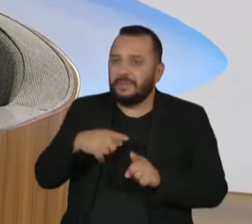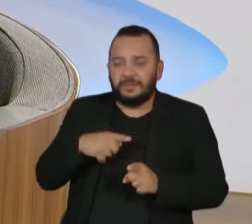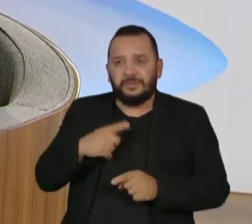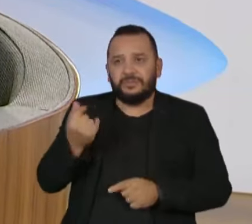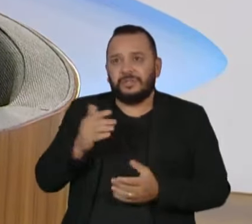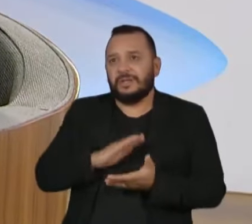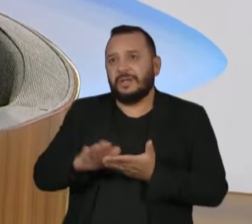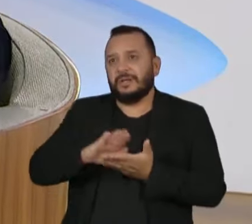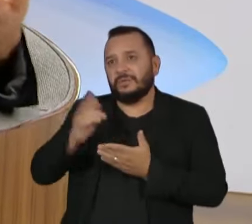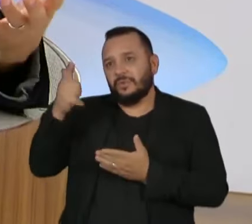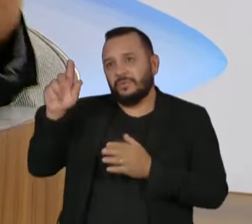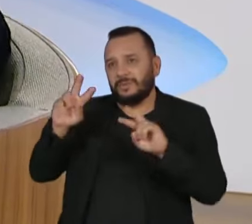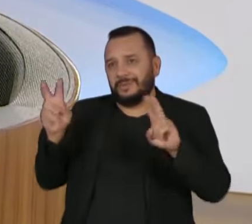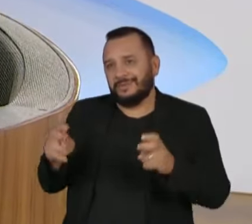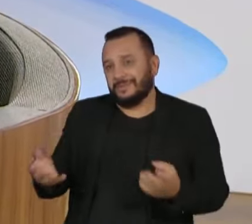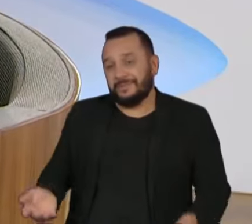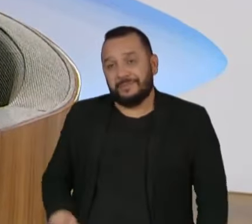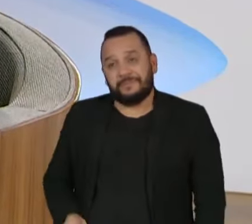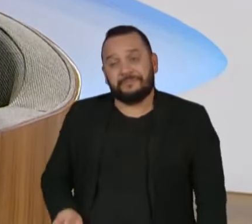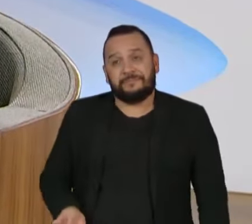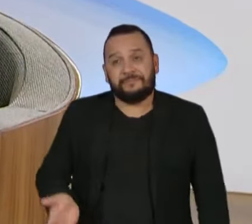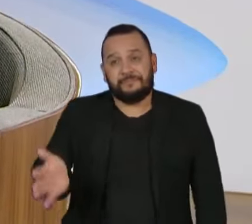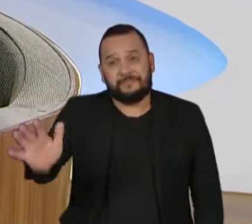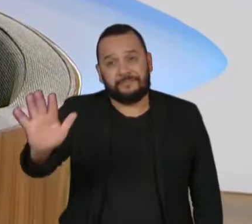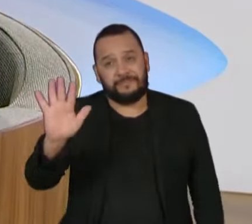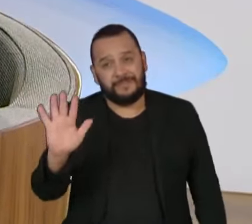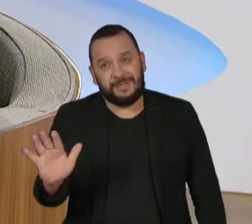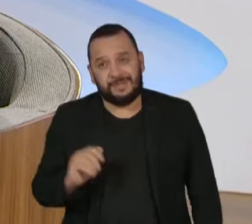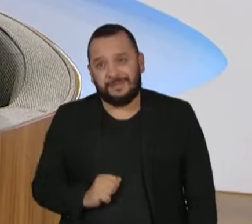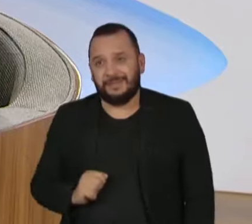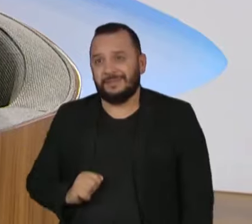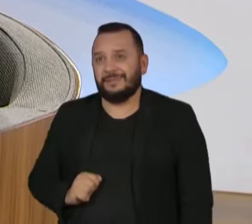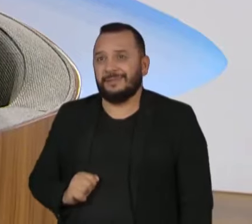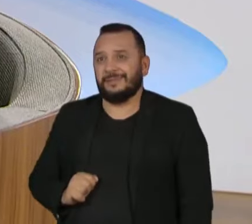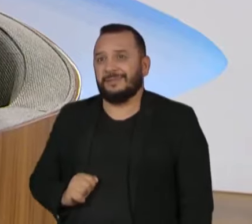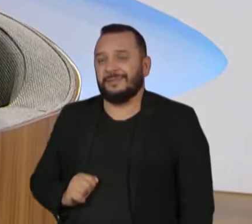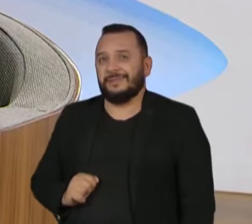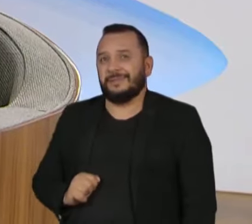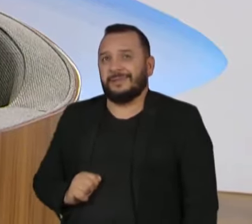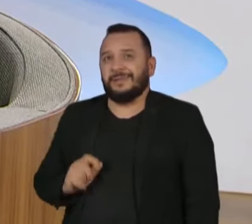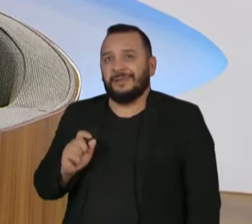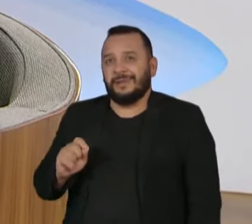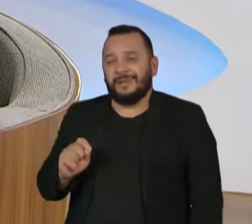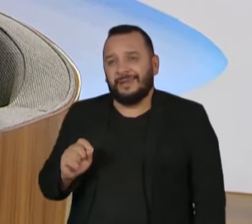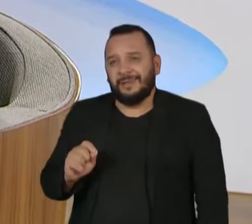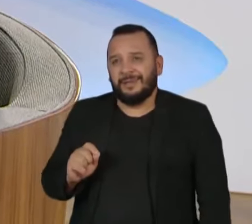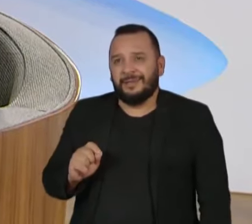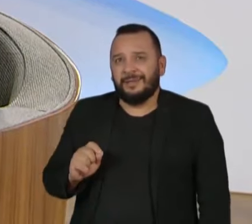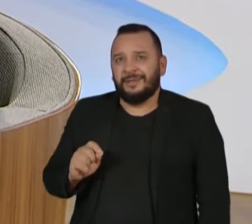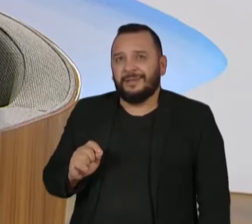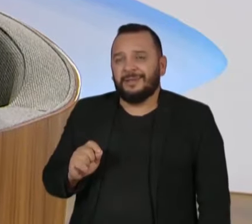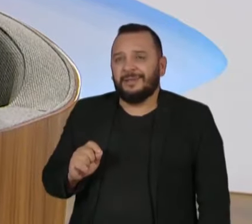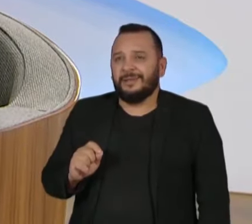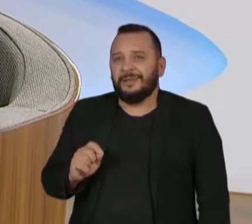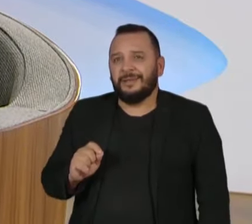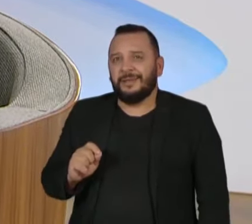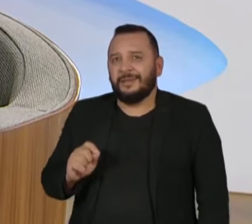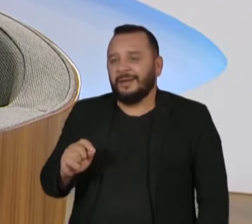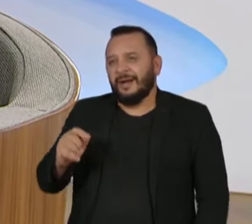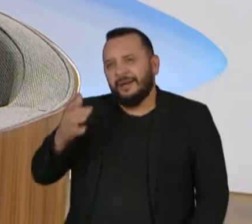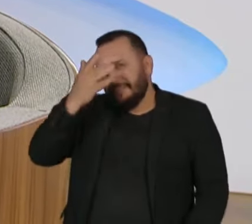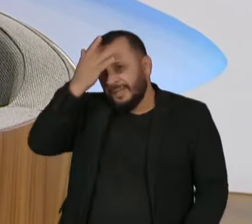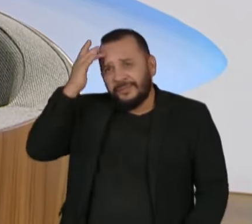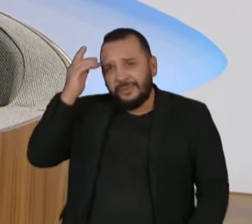outras questões por questão do endividamento mas o fato é que eh esse essa volta do do que na